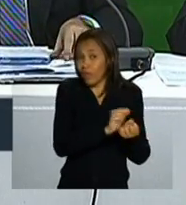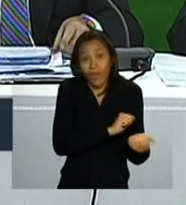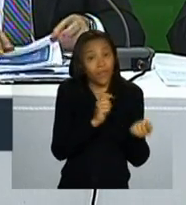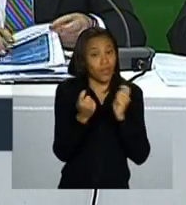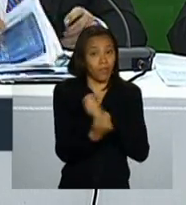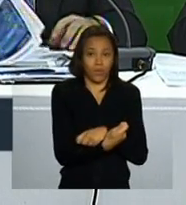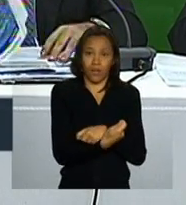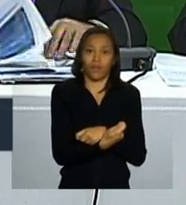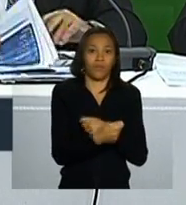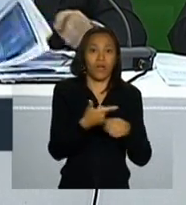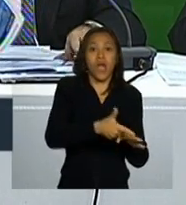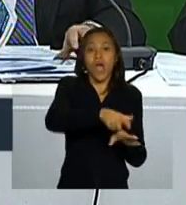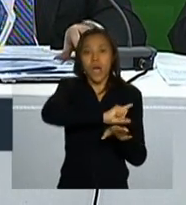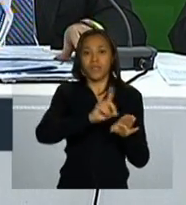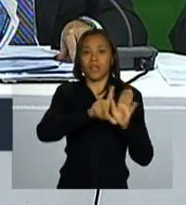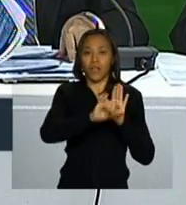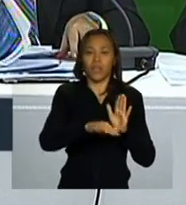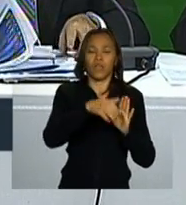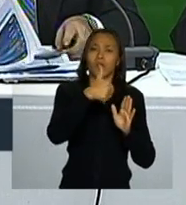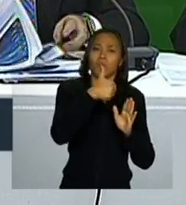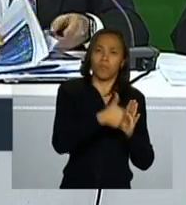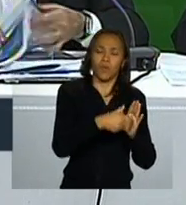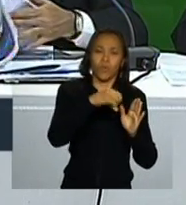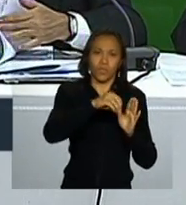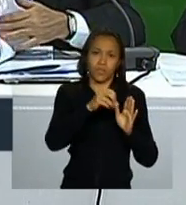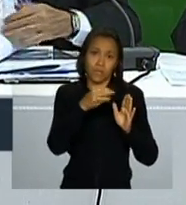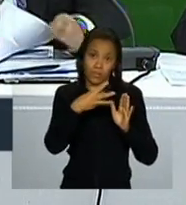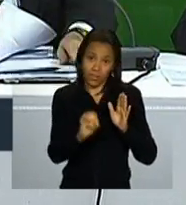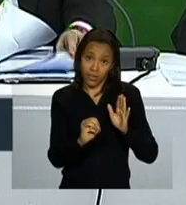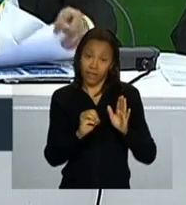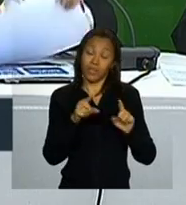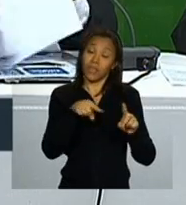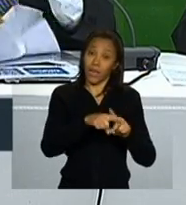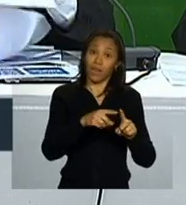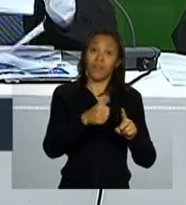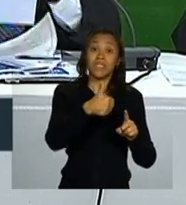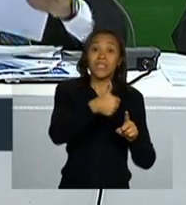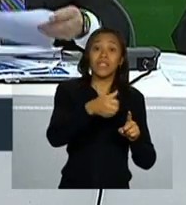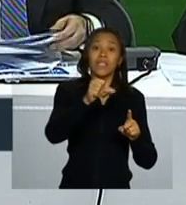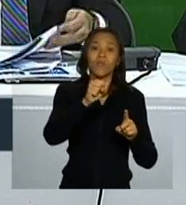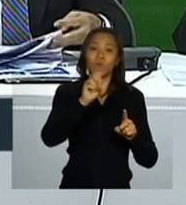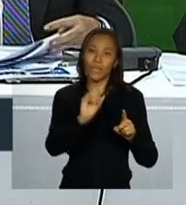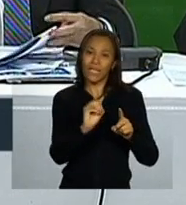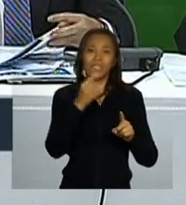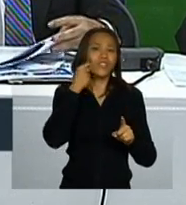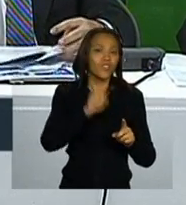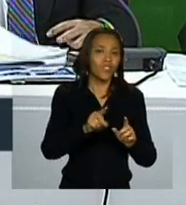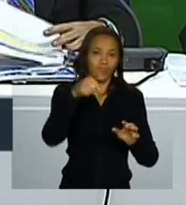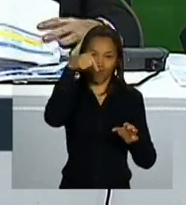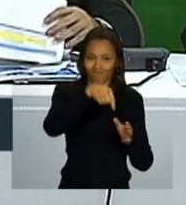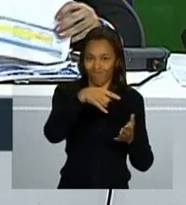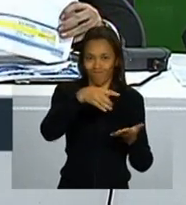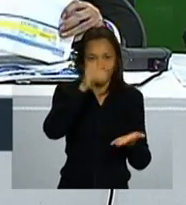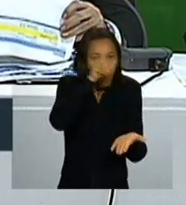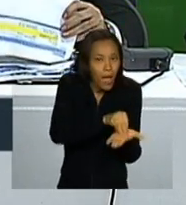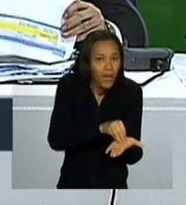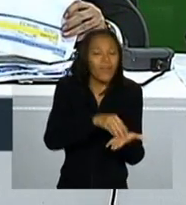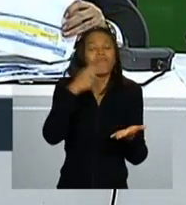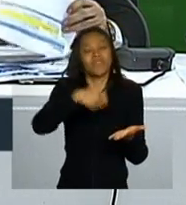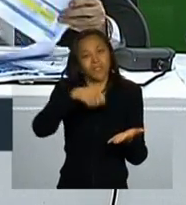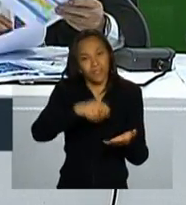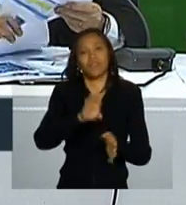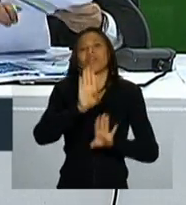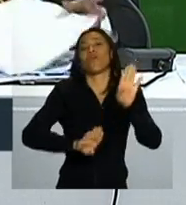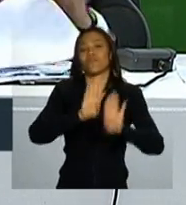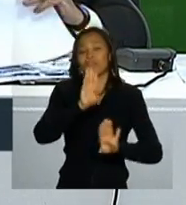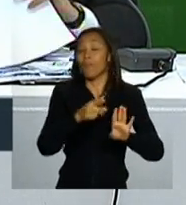contratos anteriores à Lei 8.630 como a lei determinava no prazo de 180 dias. Portanto, isso tem que ser licitado, nós